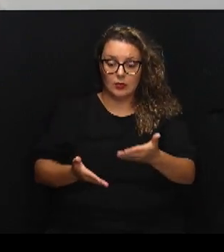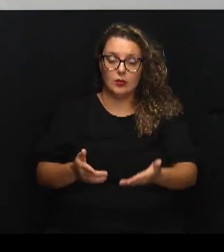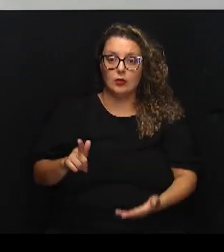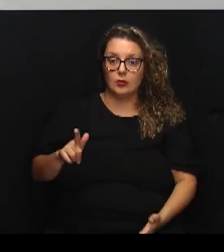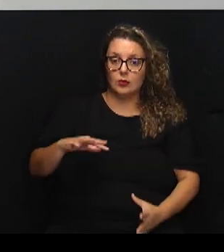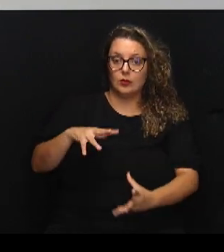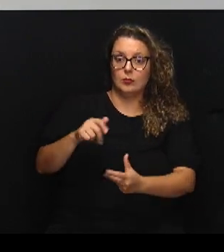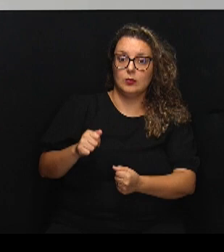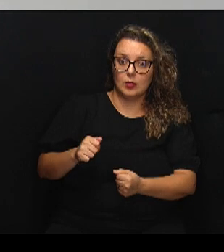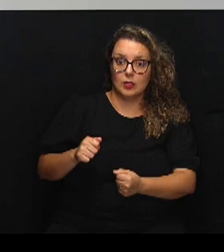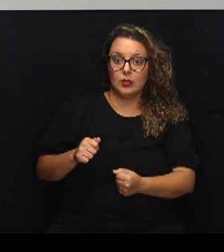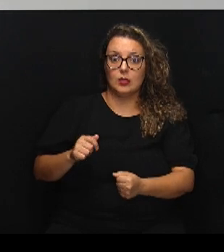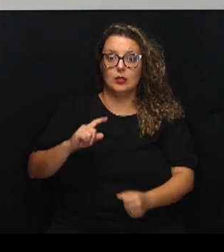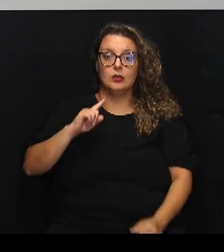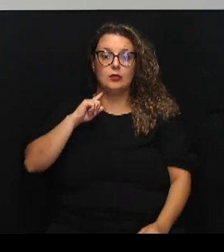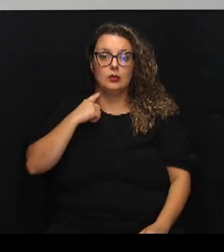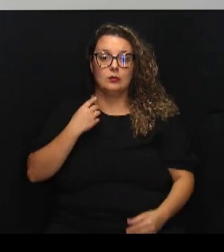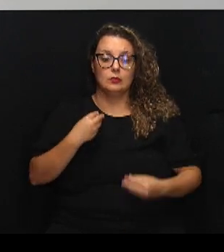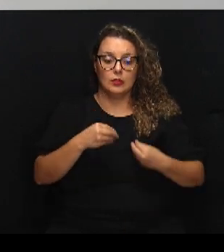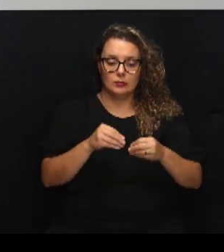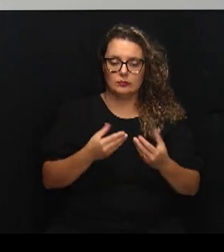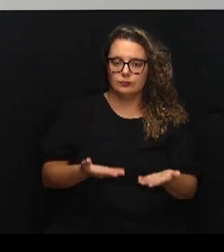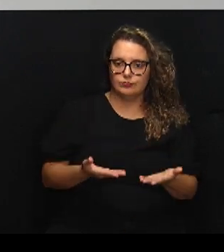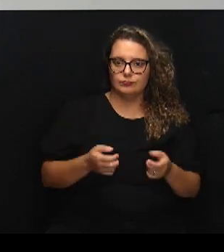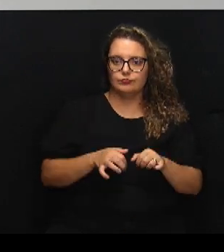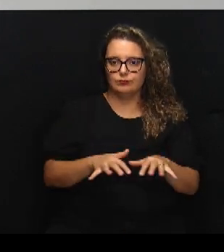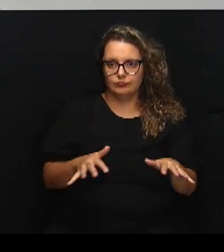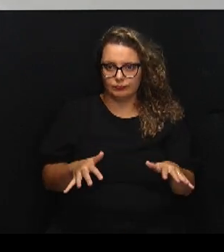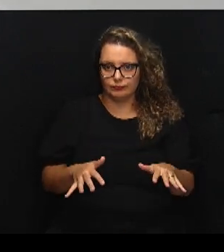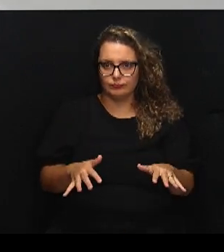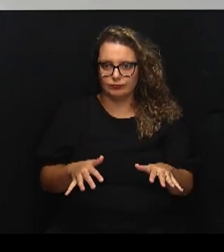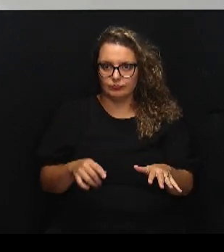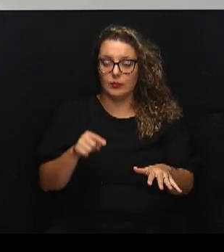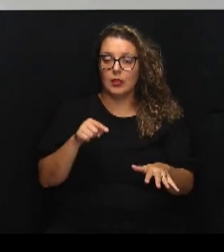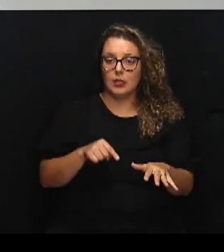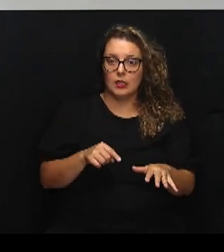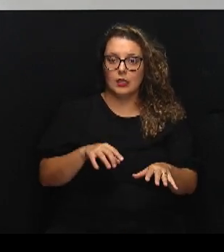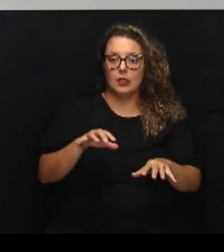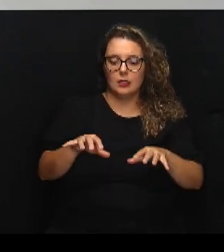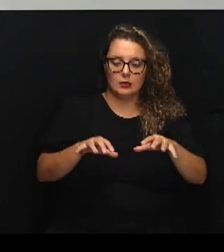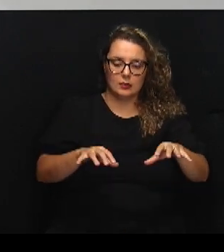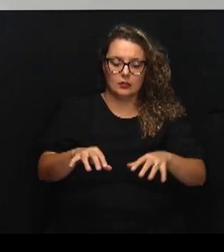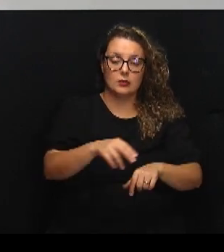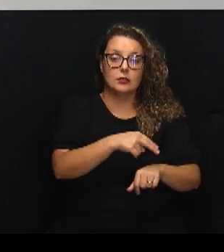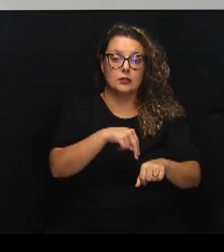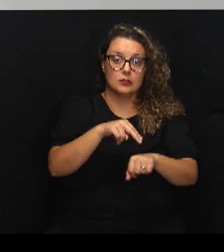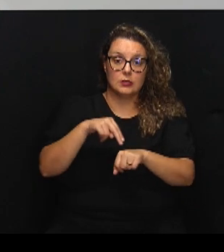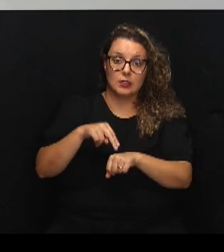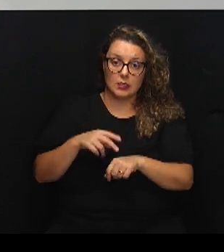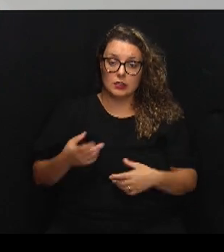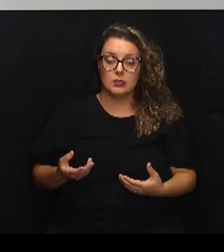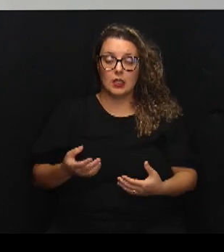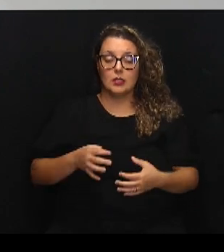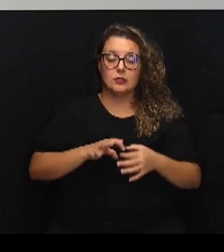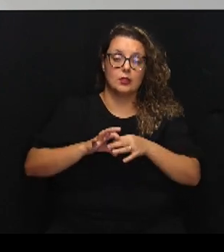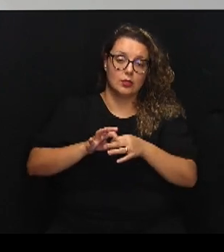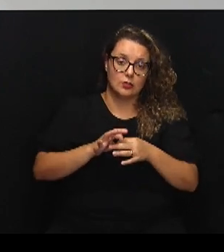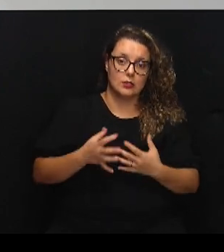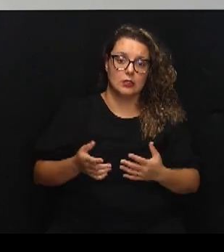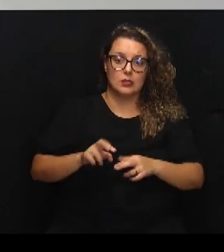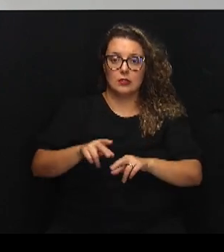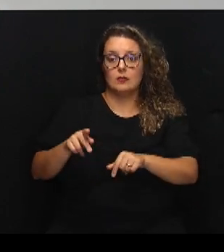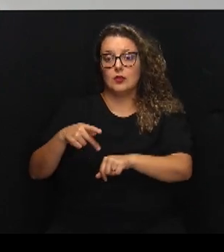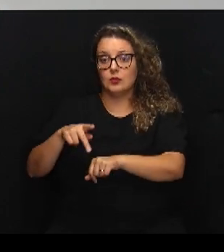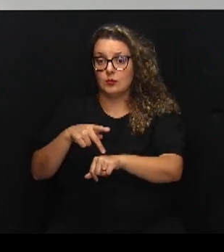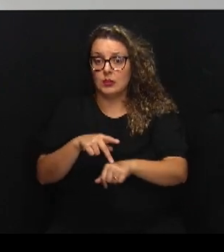hoje é o Tratado Global da Poluição Plástica, tá? E é no âmbito das organizações das Nações Unidas,